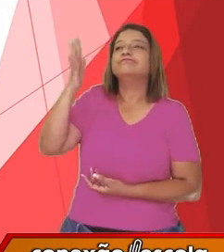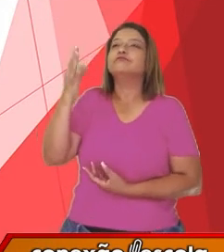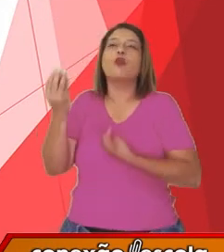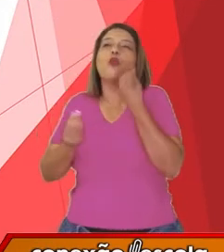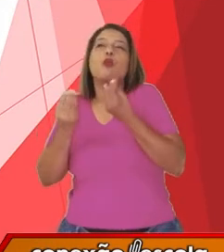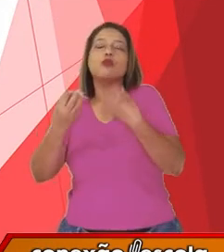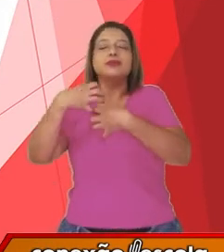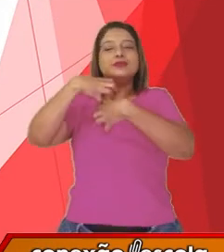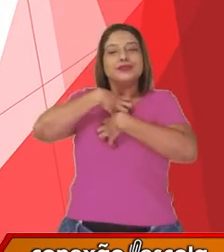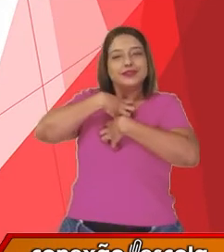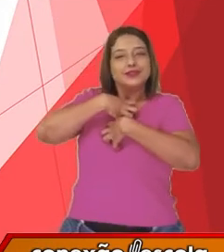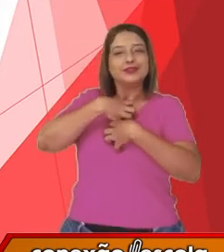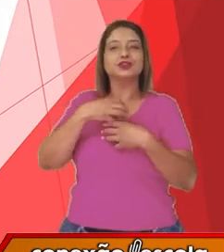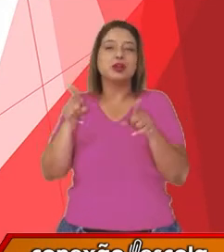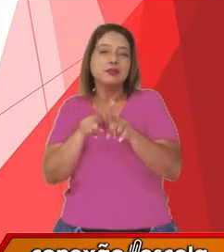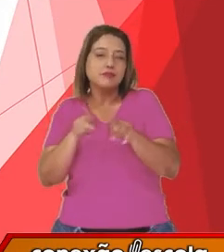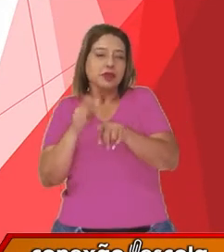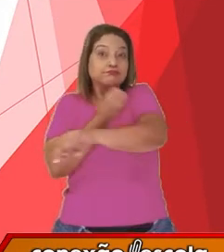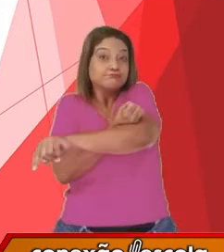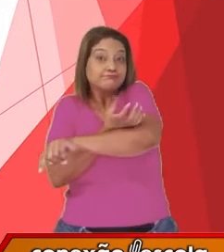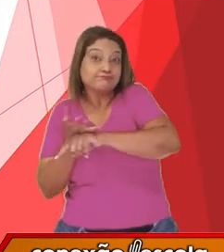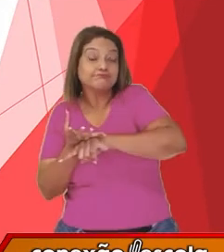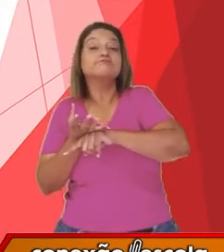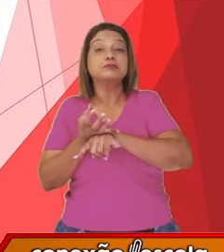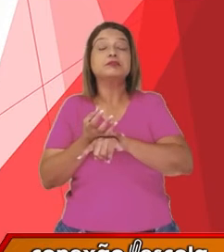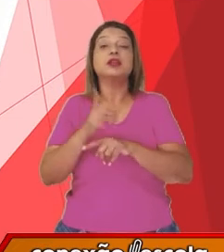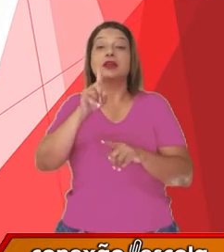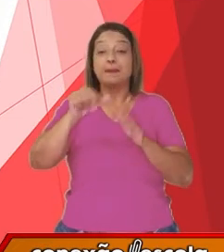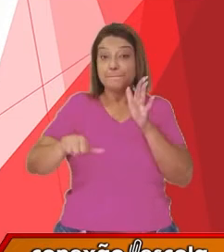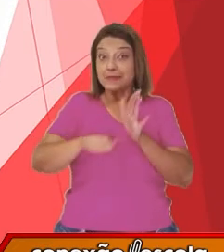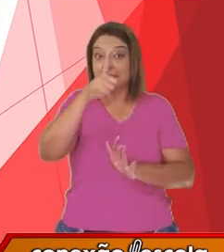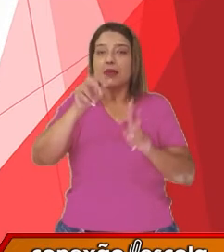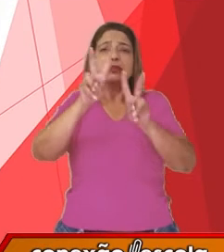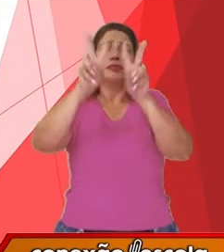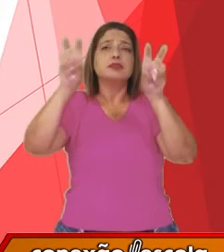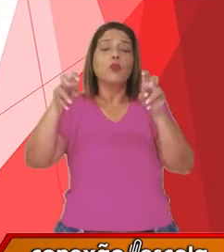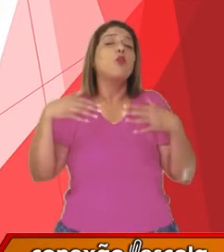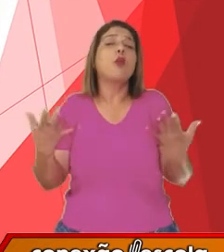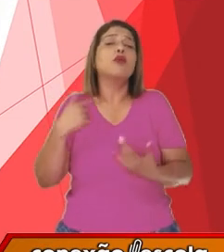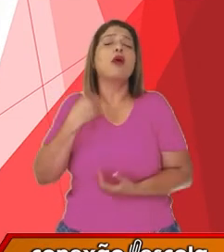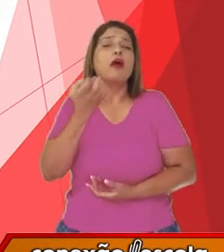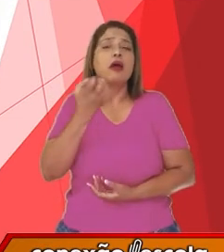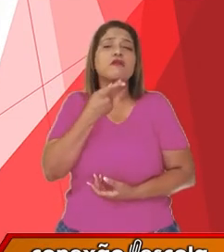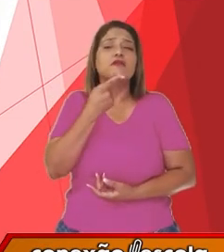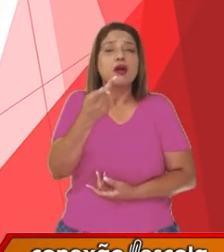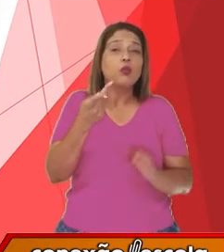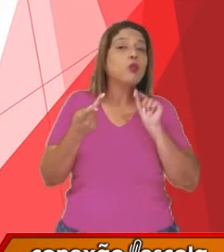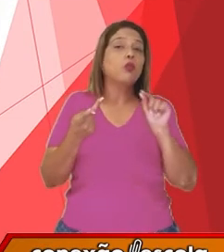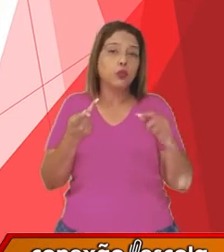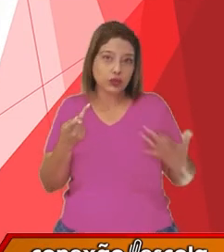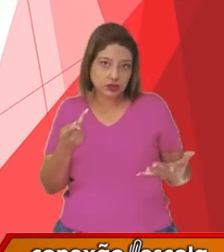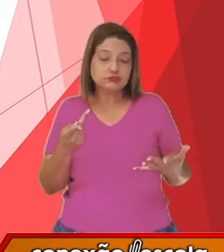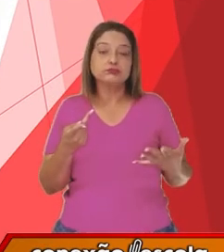explorando os sentidos, primeiramente escolhendo um tema. Qual assunto eu vou tratar? E